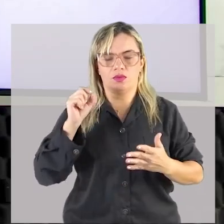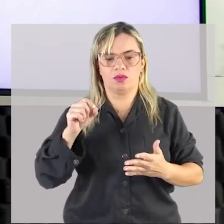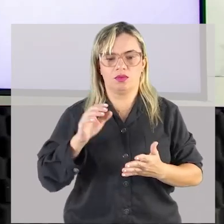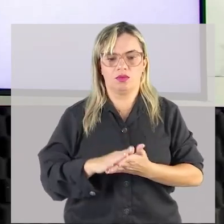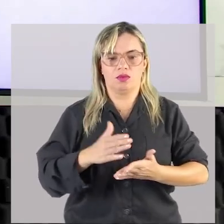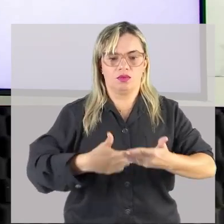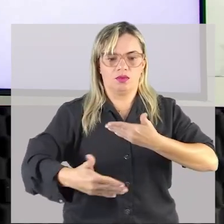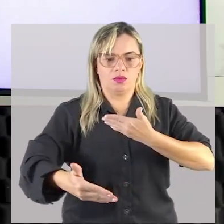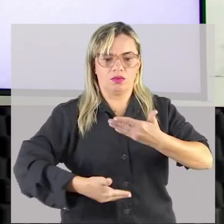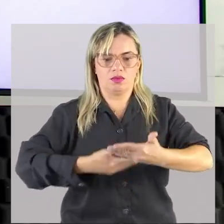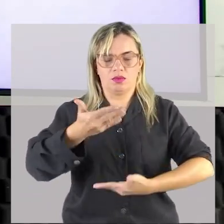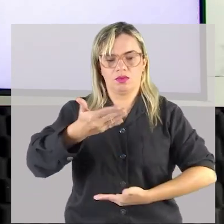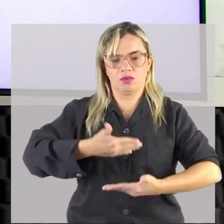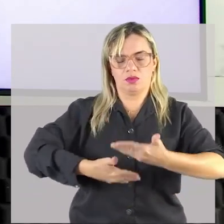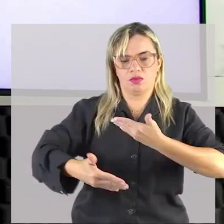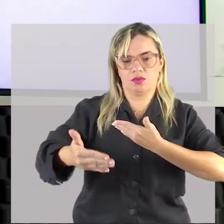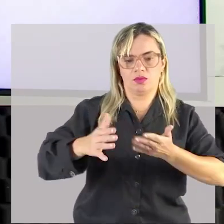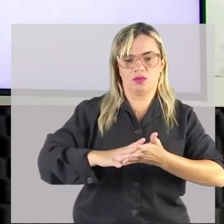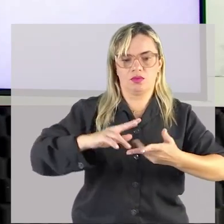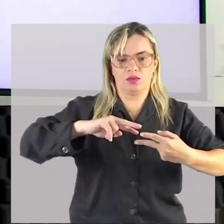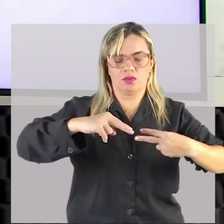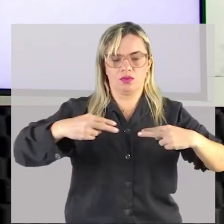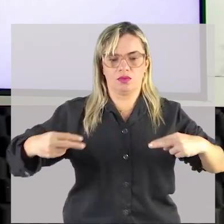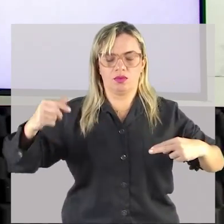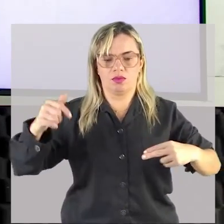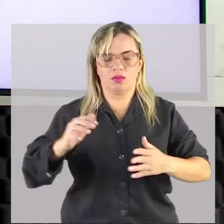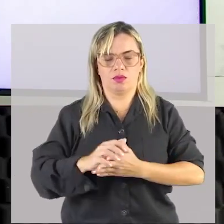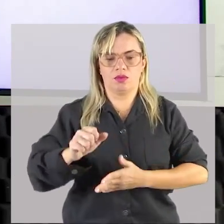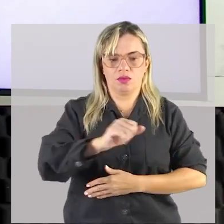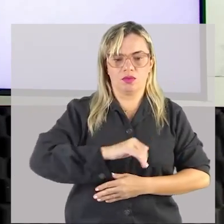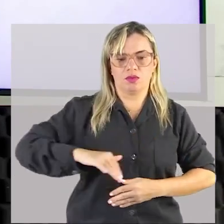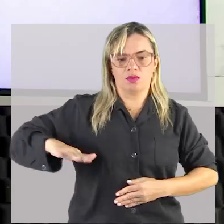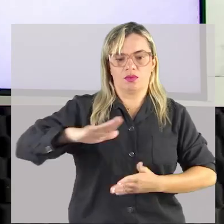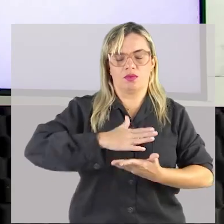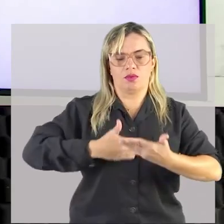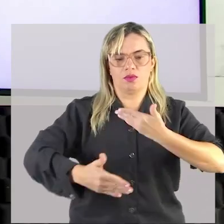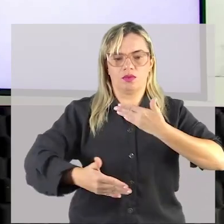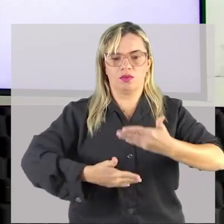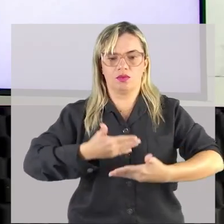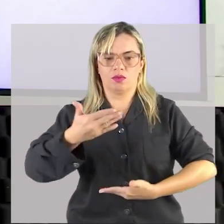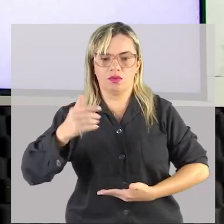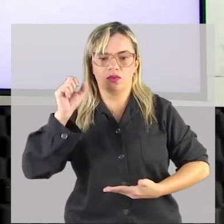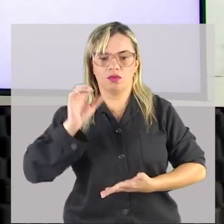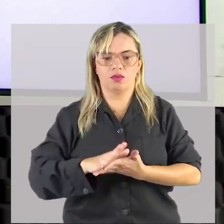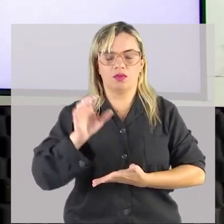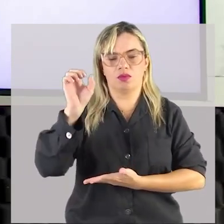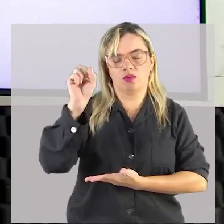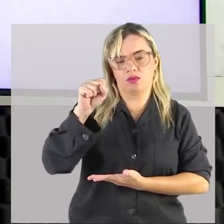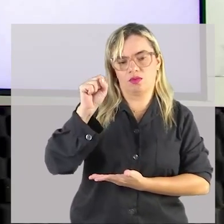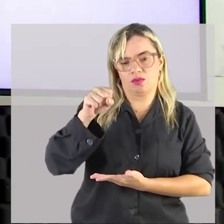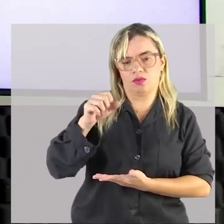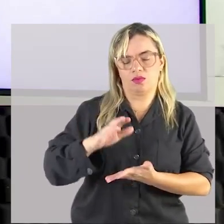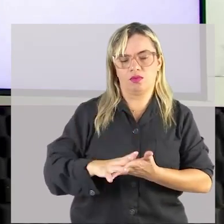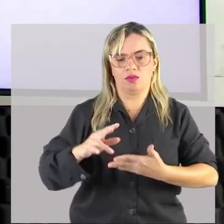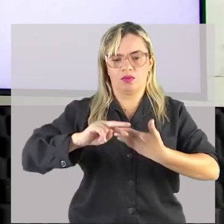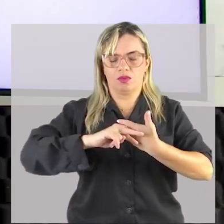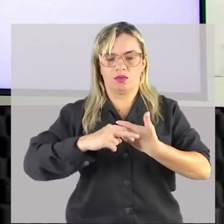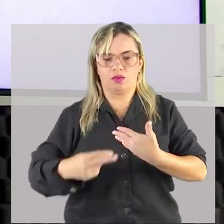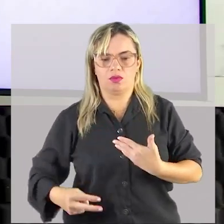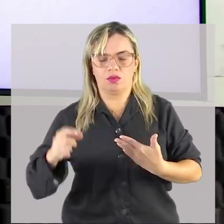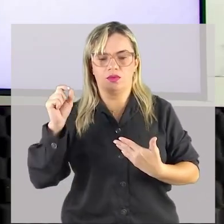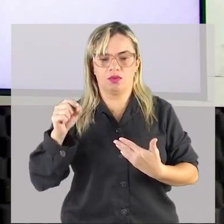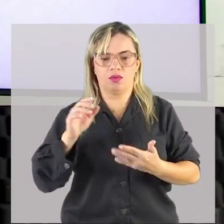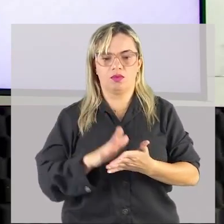a interação da genética com o ambiente, né? E isso sim dá um resultado que a